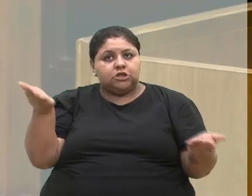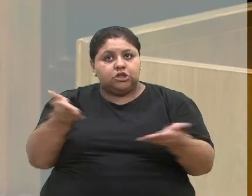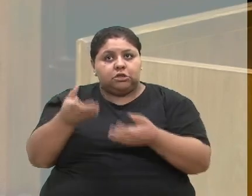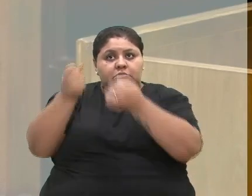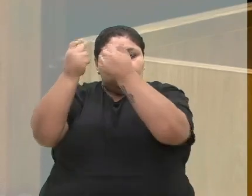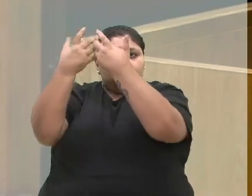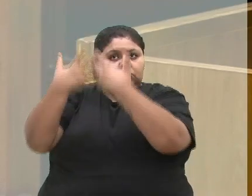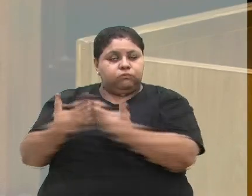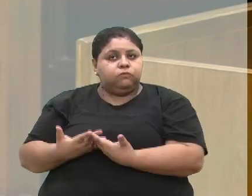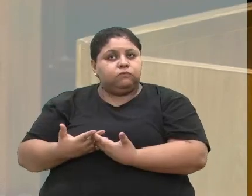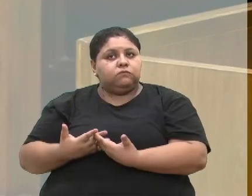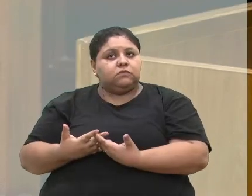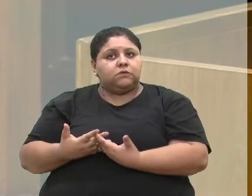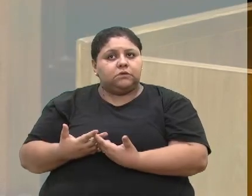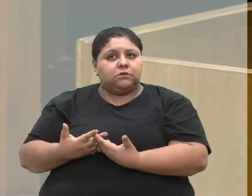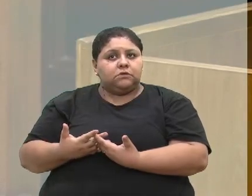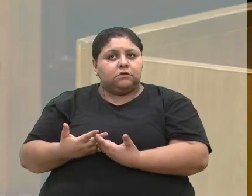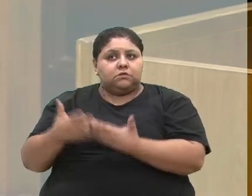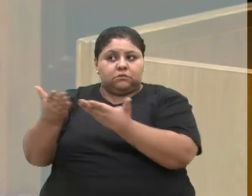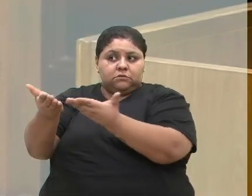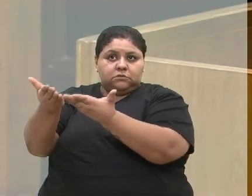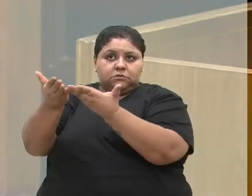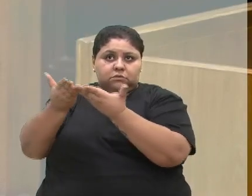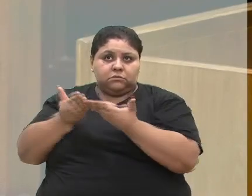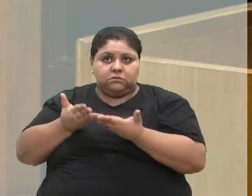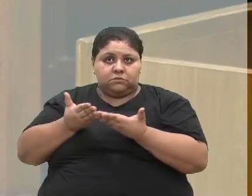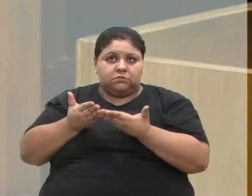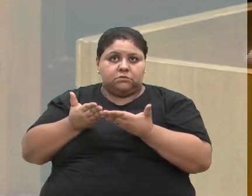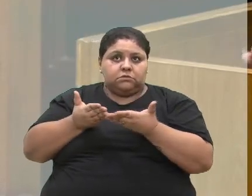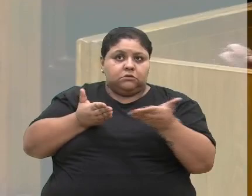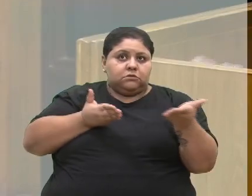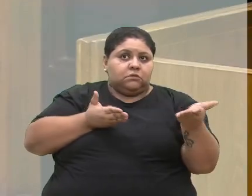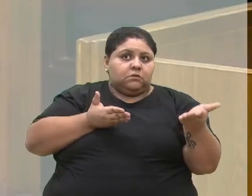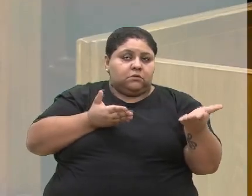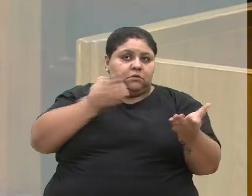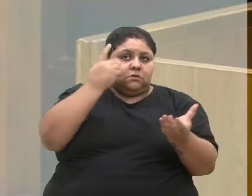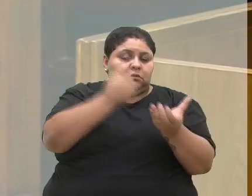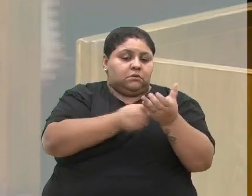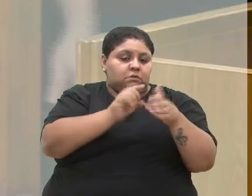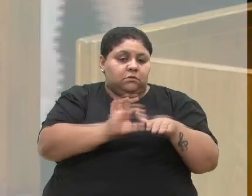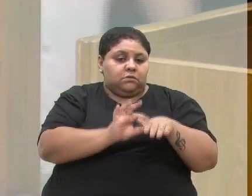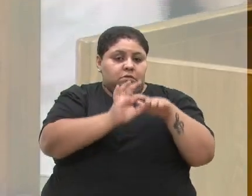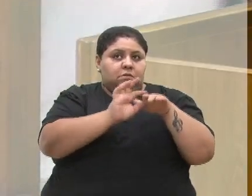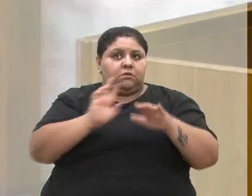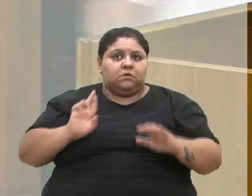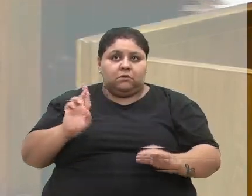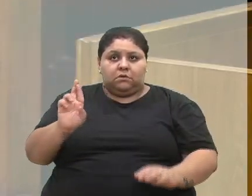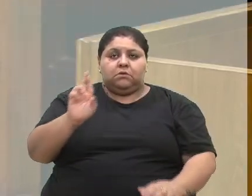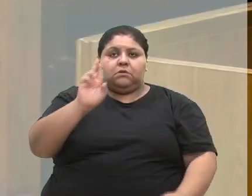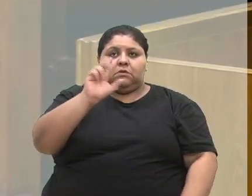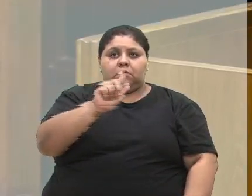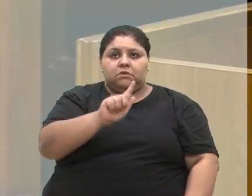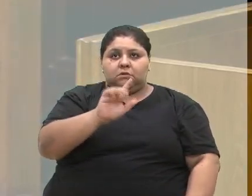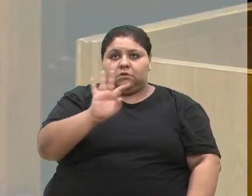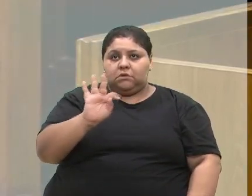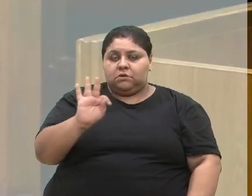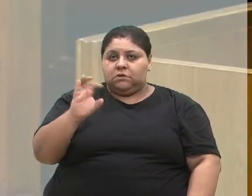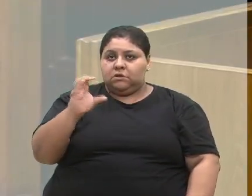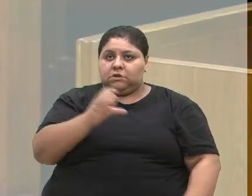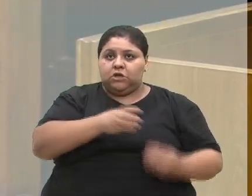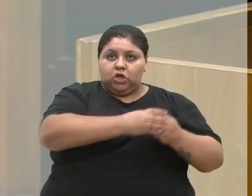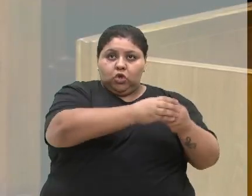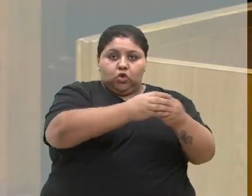né, convidamos para um acordo de lideranças, representantes do GTC, Grupo de Trabalho por